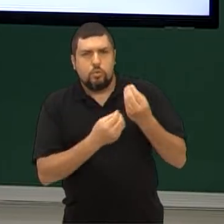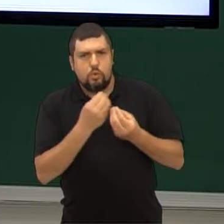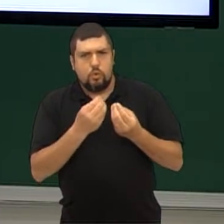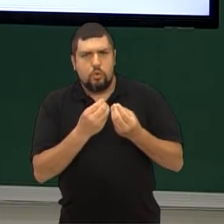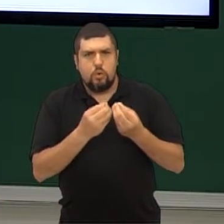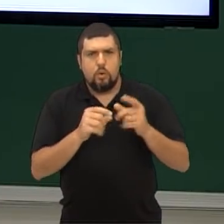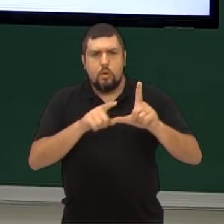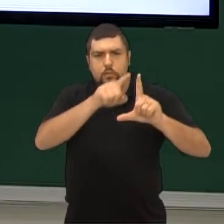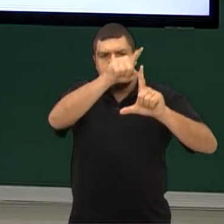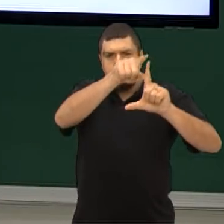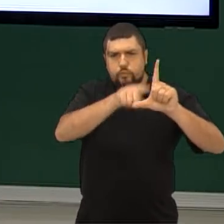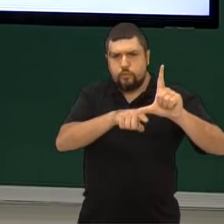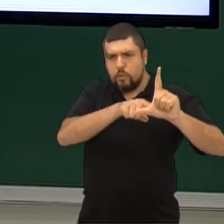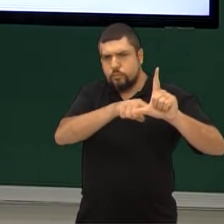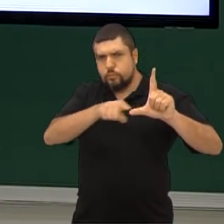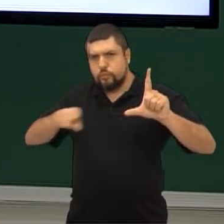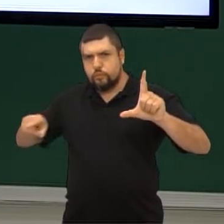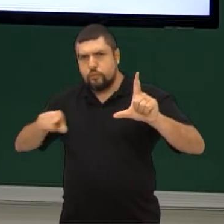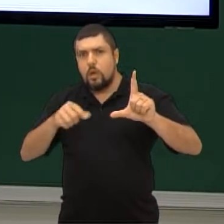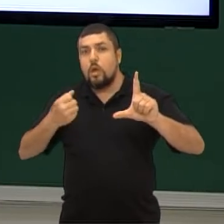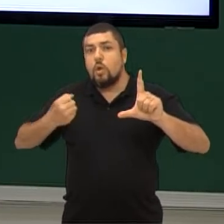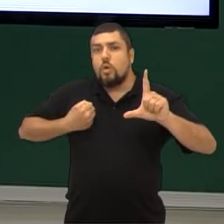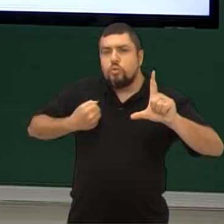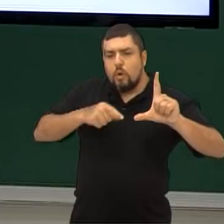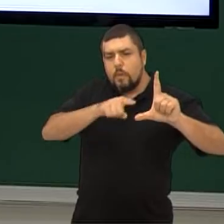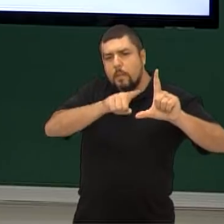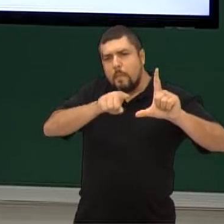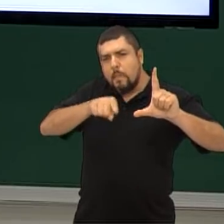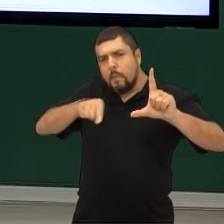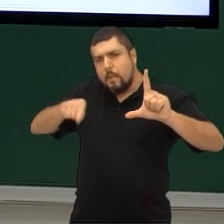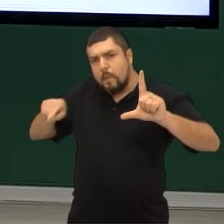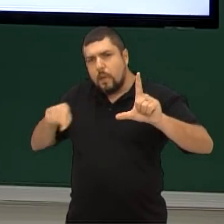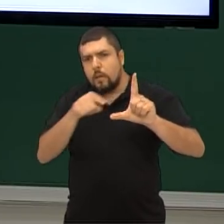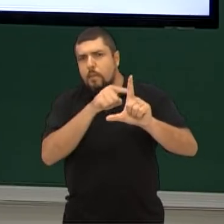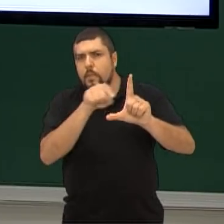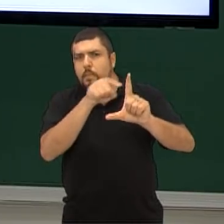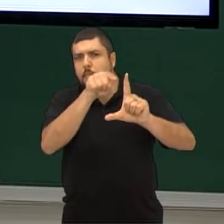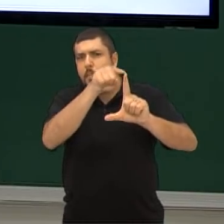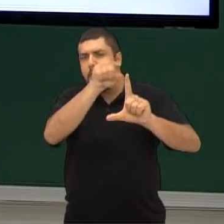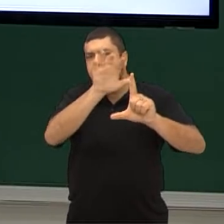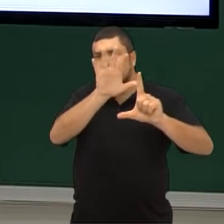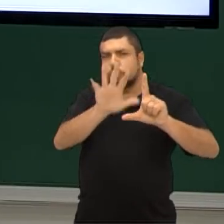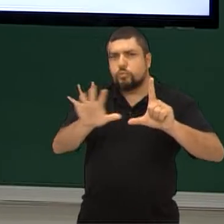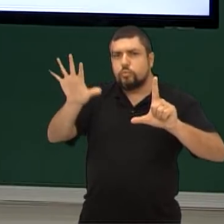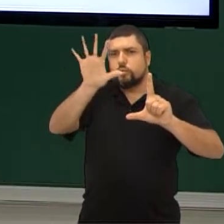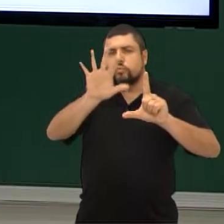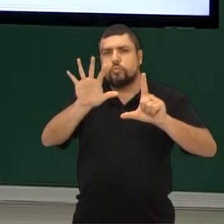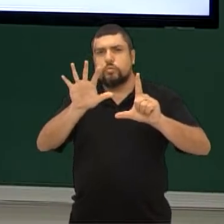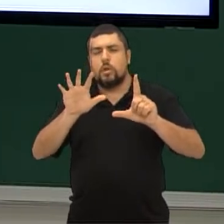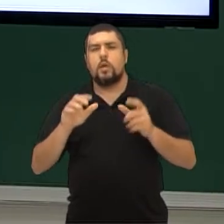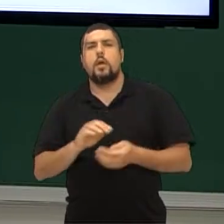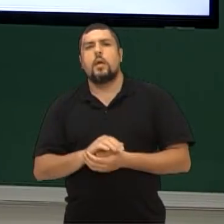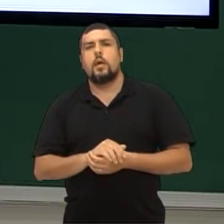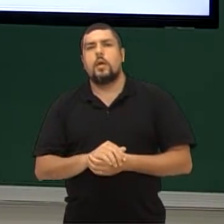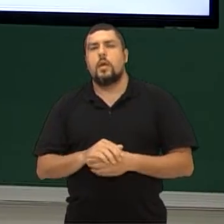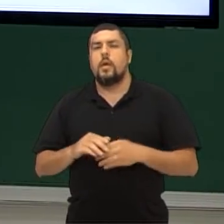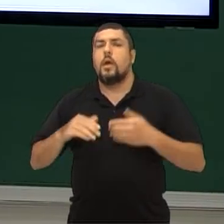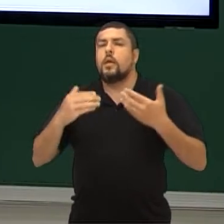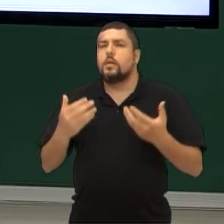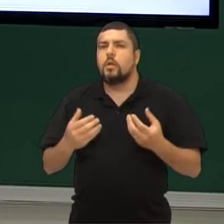plano cartesiano, que ele é feito, esse plano vai ser construído por cima dos nossos gráficos de barras. Então a gente vai começar